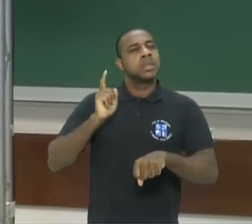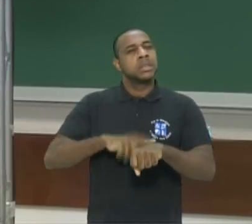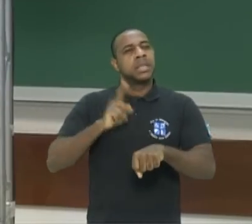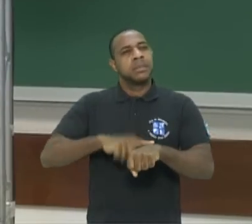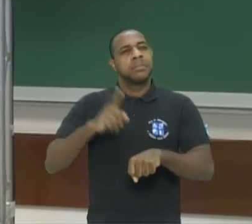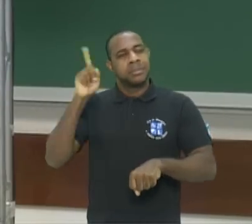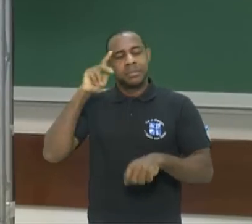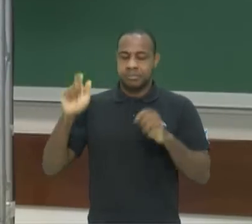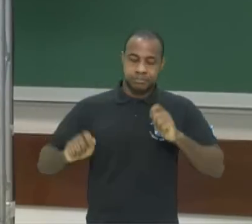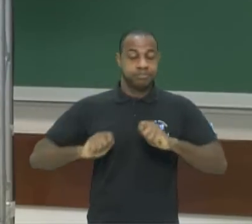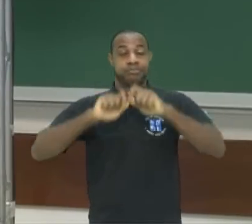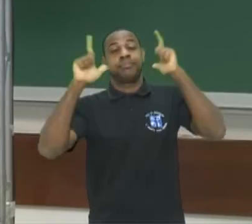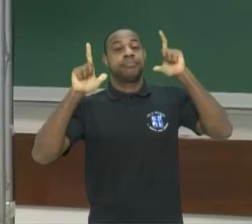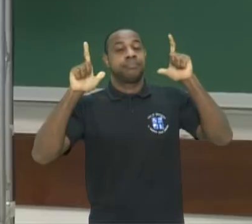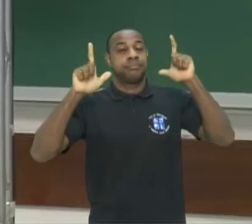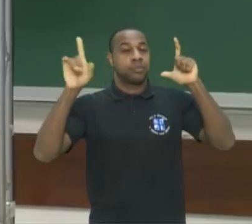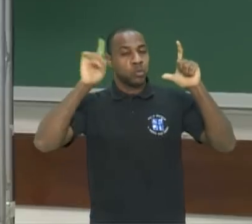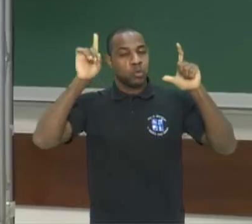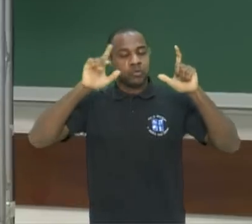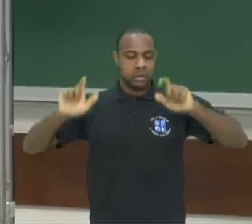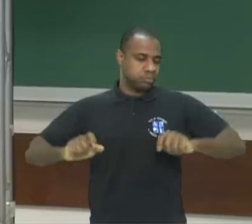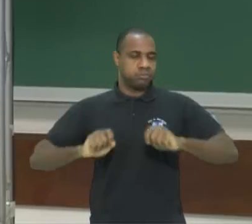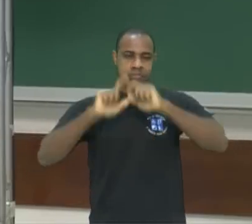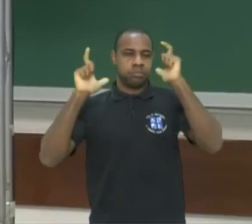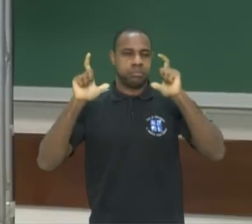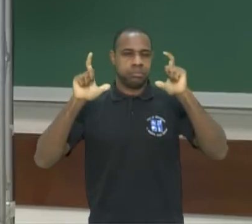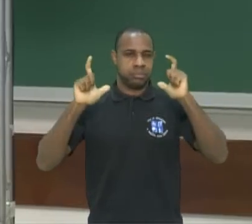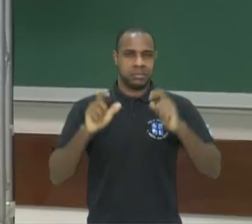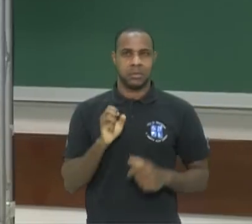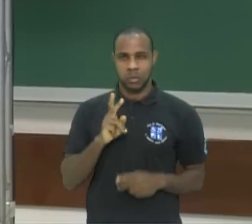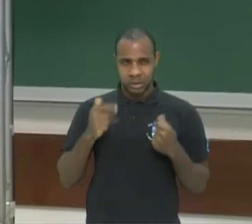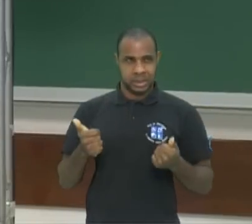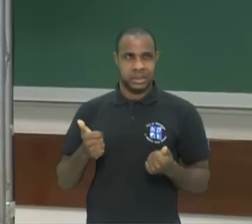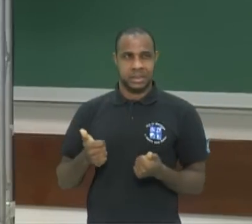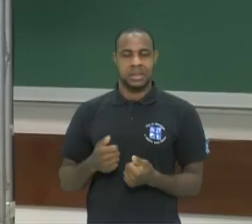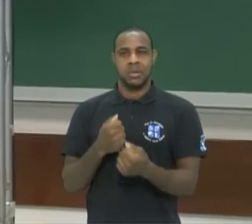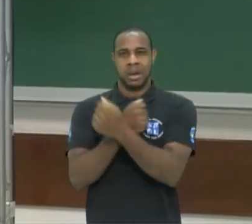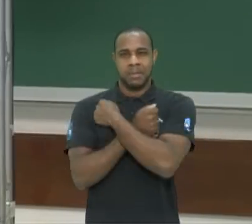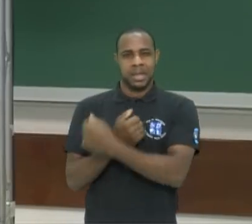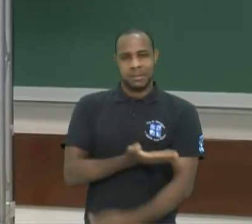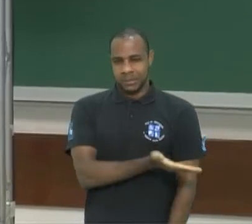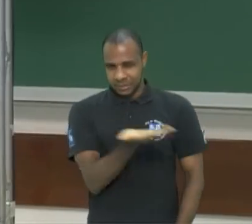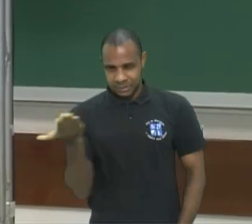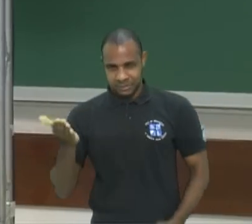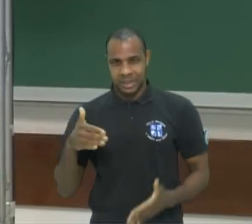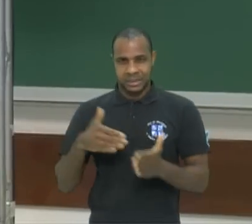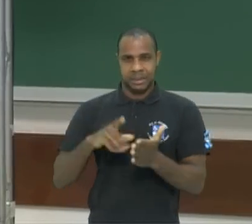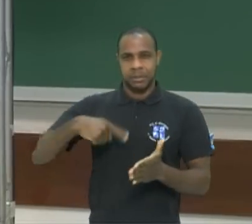antenado às coisas que acontecem aí fora. Ok? Abraços.